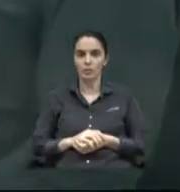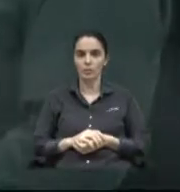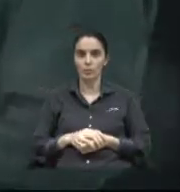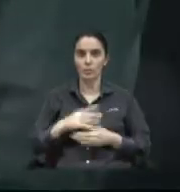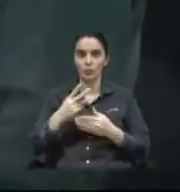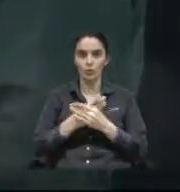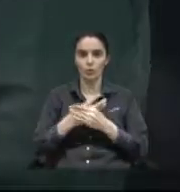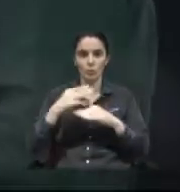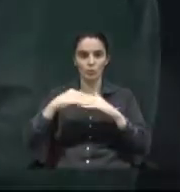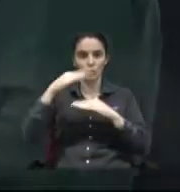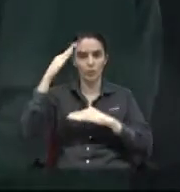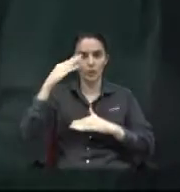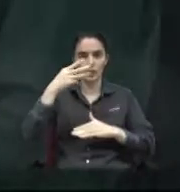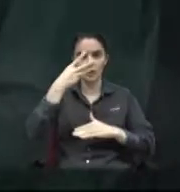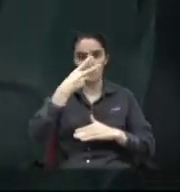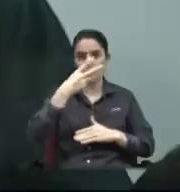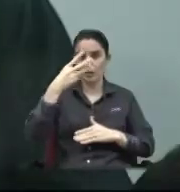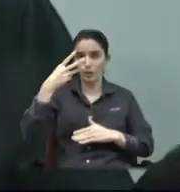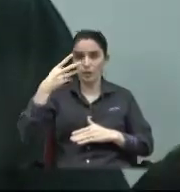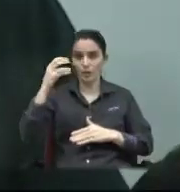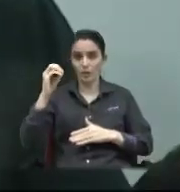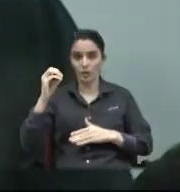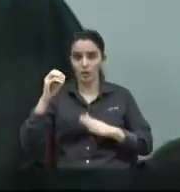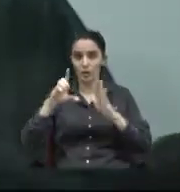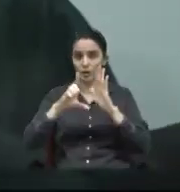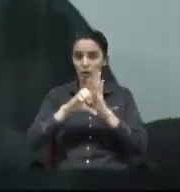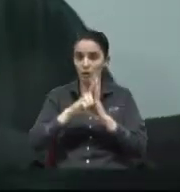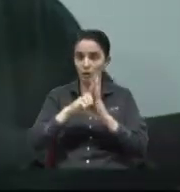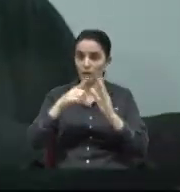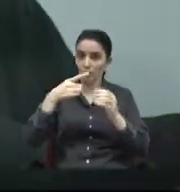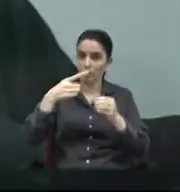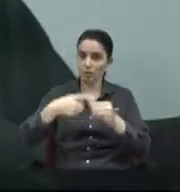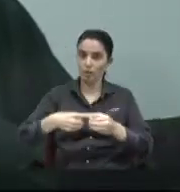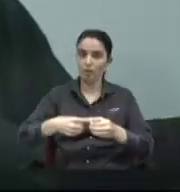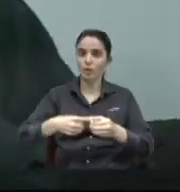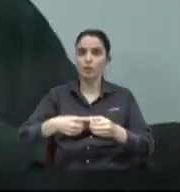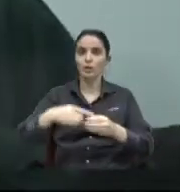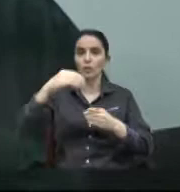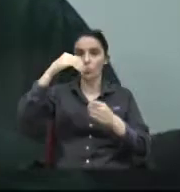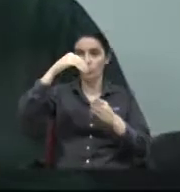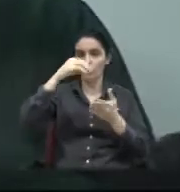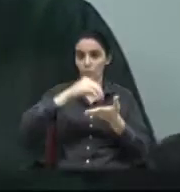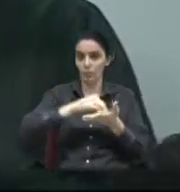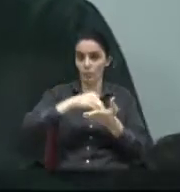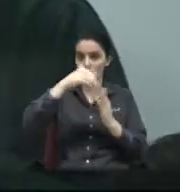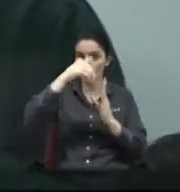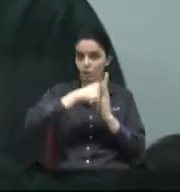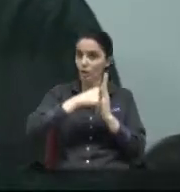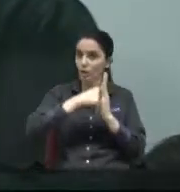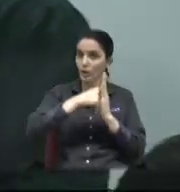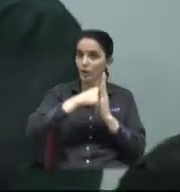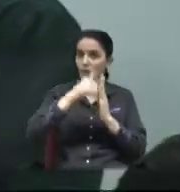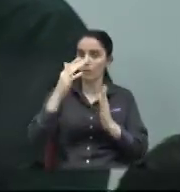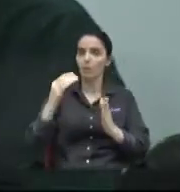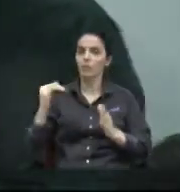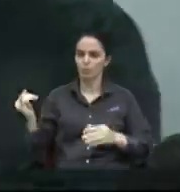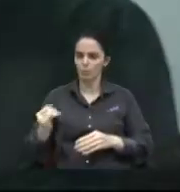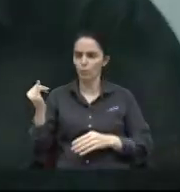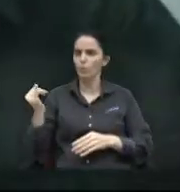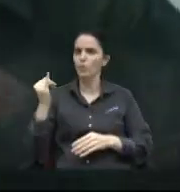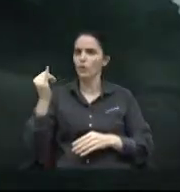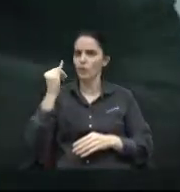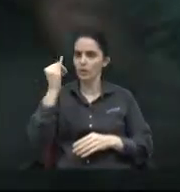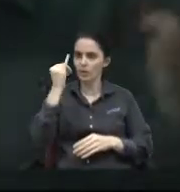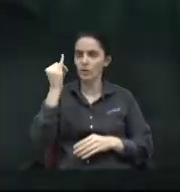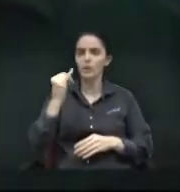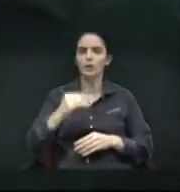mais de 330 leis municipais no calendário, só que inseriu no calendário. Isso é importante, tem muita